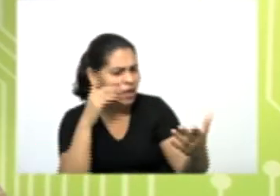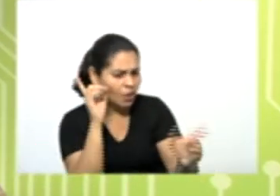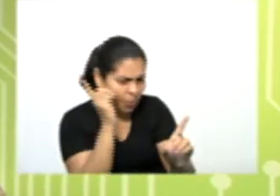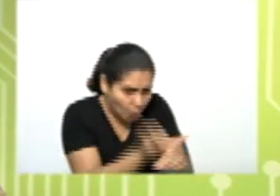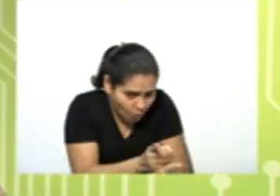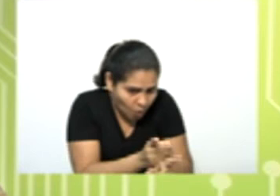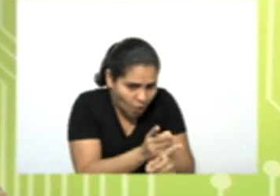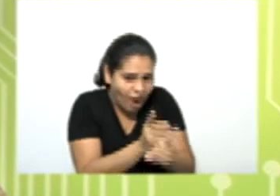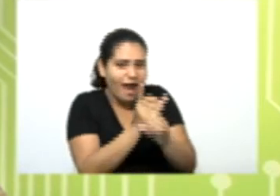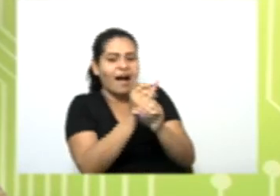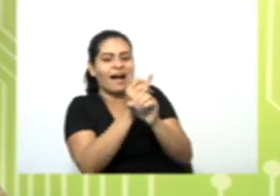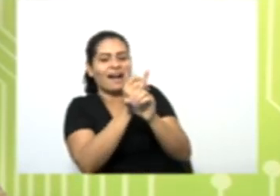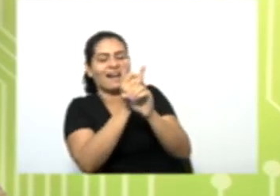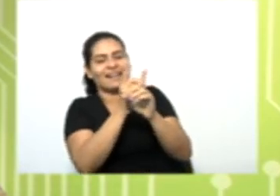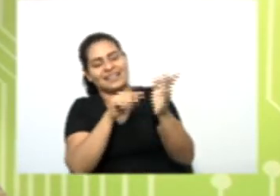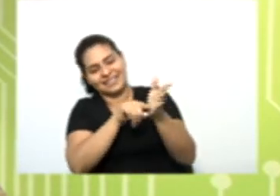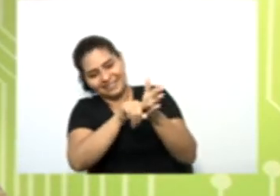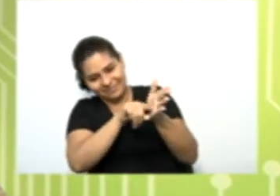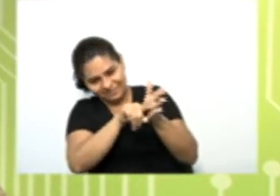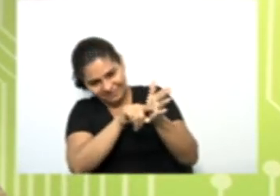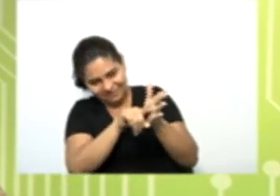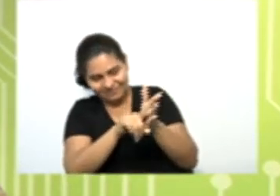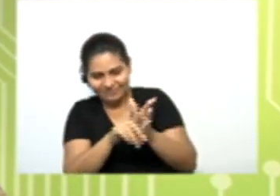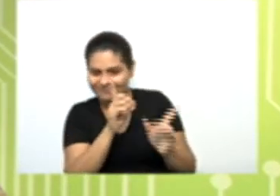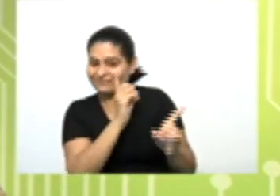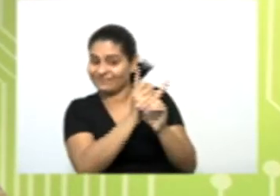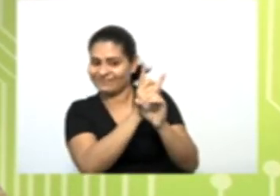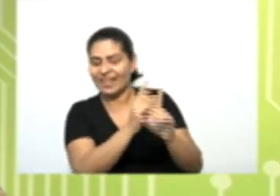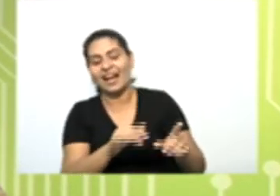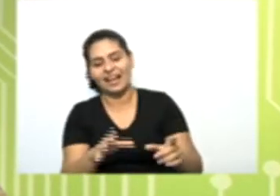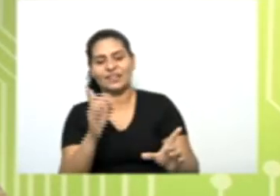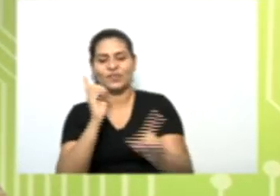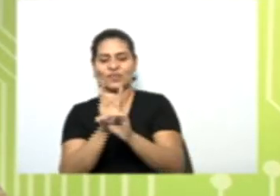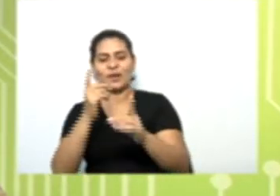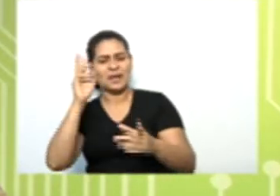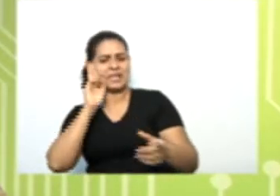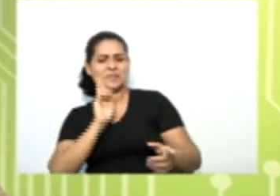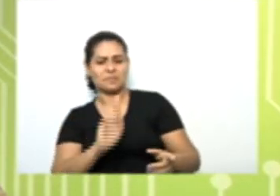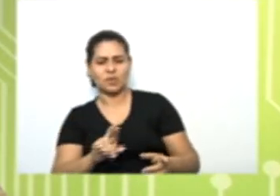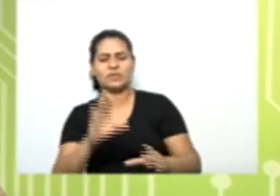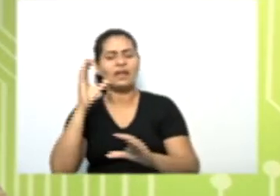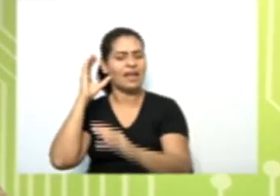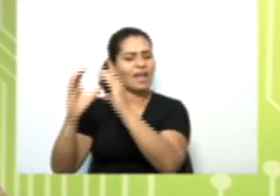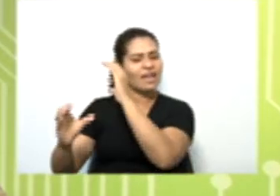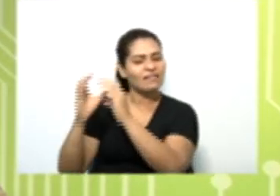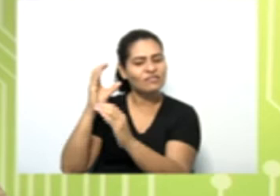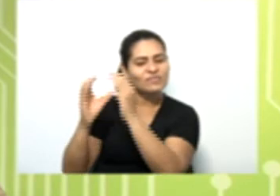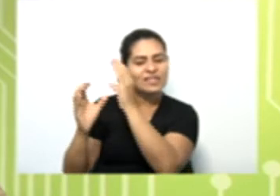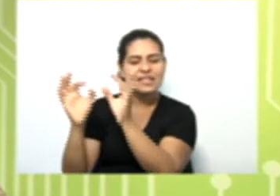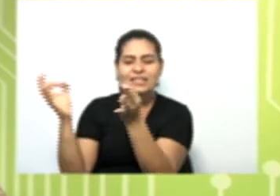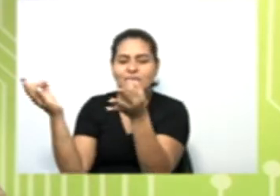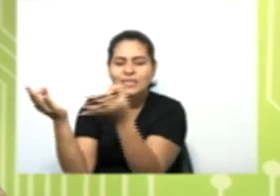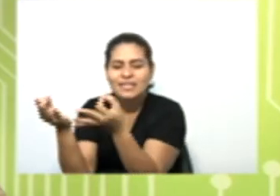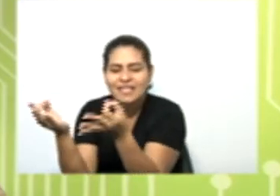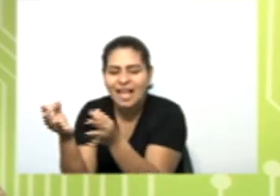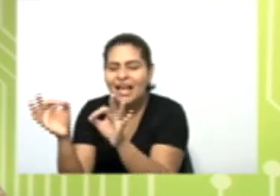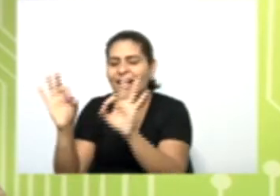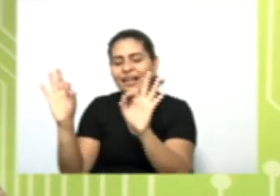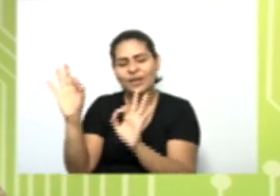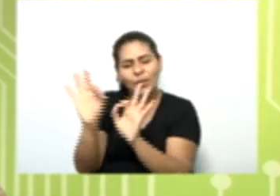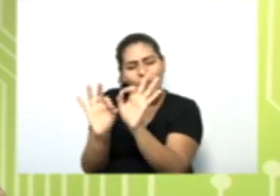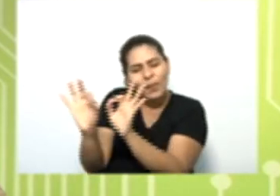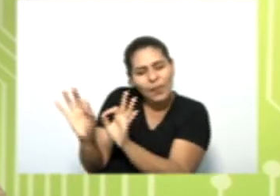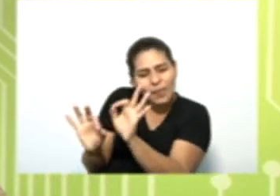material de estudo e pesquisa sobre ele. É a comunicação bem lapidada, é a comunicação